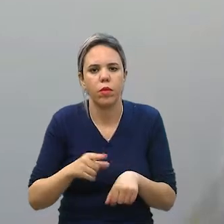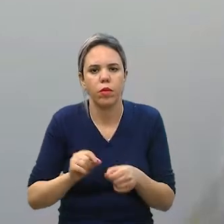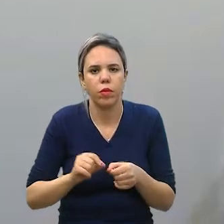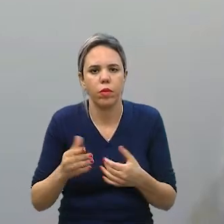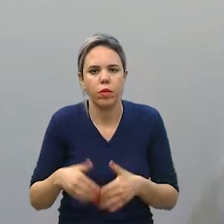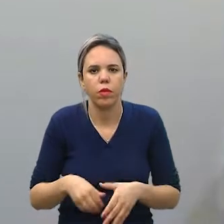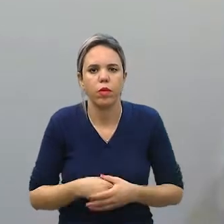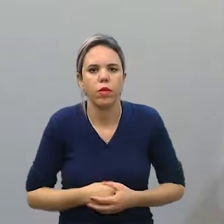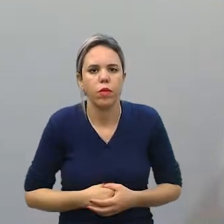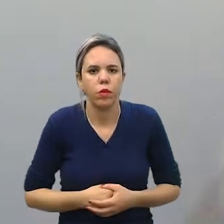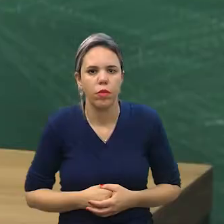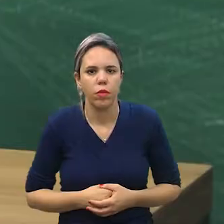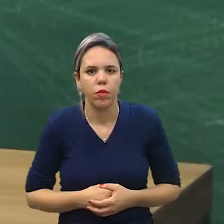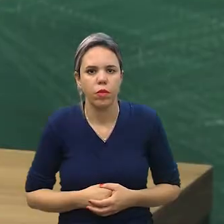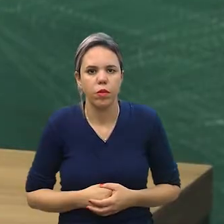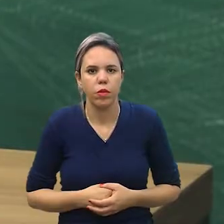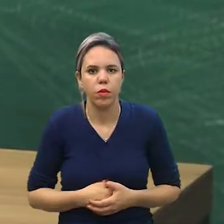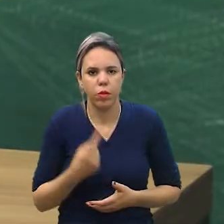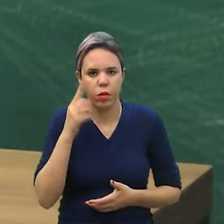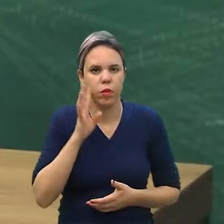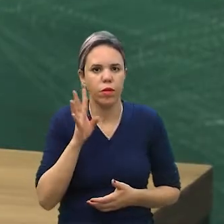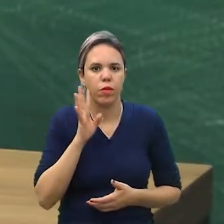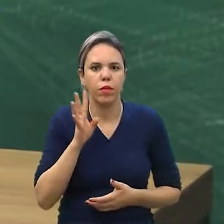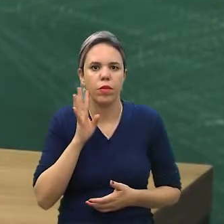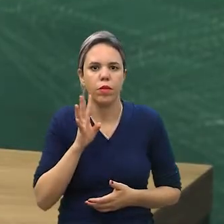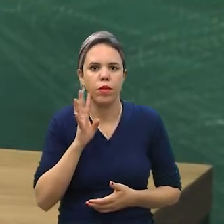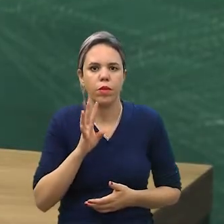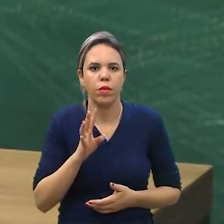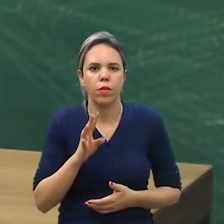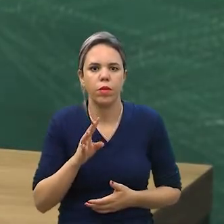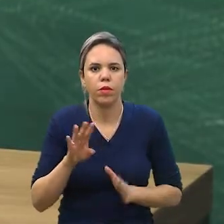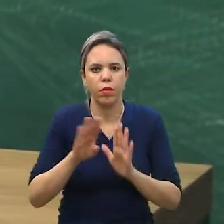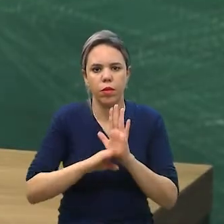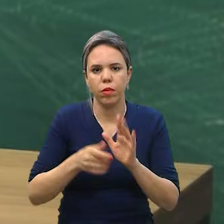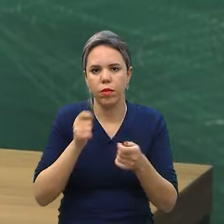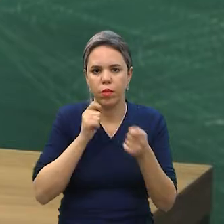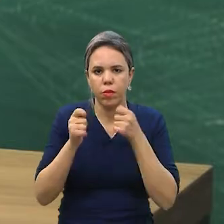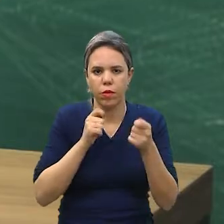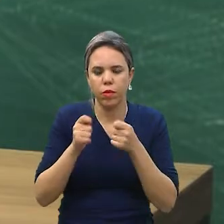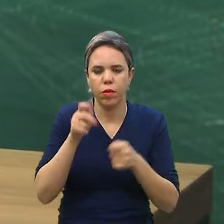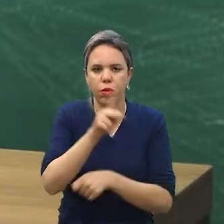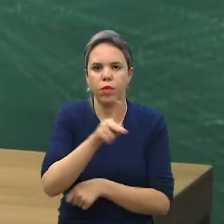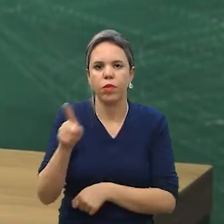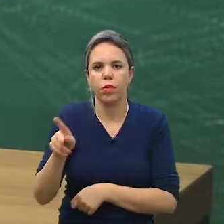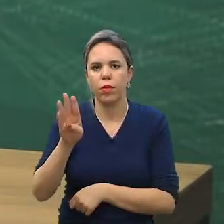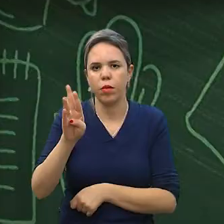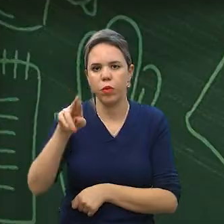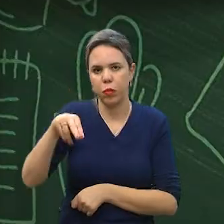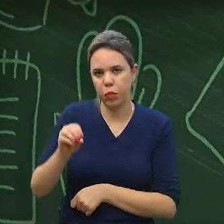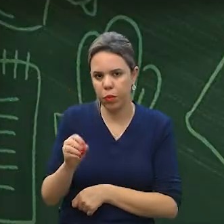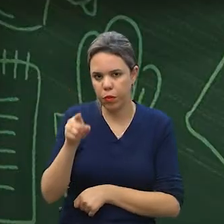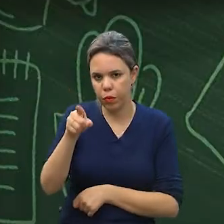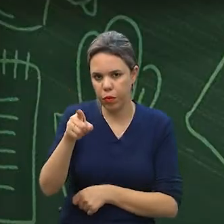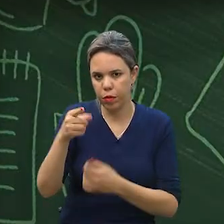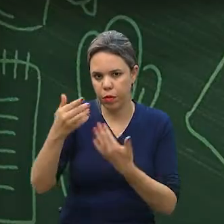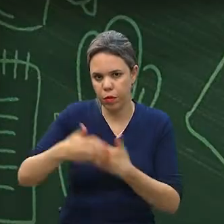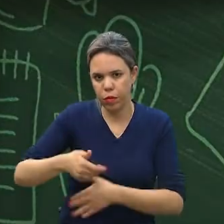prova. Olha só que bacana esse quadro, essa entrevista com o professor Bruno. Você que